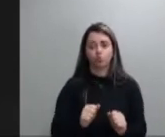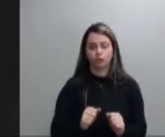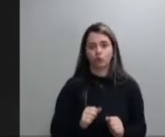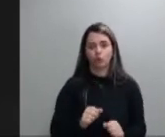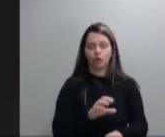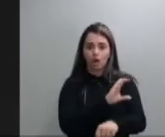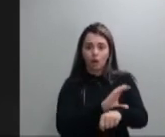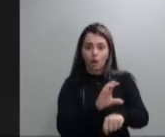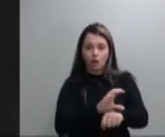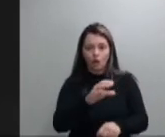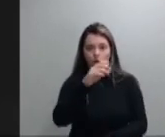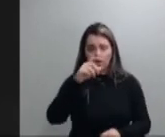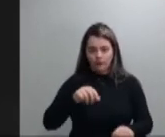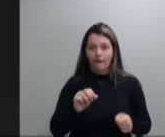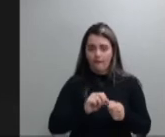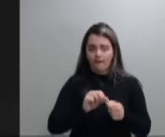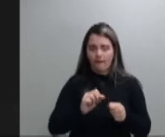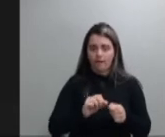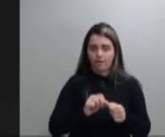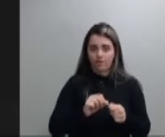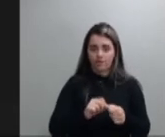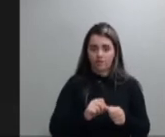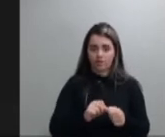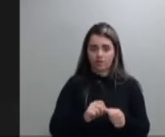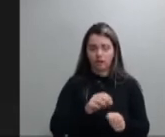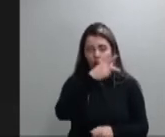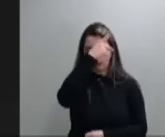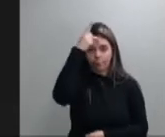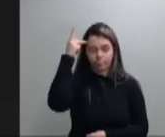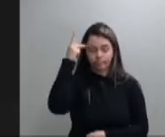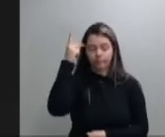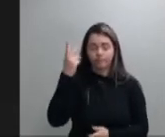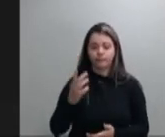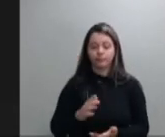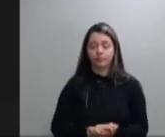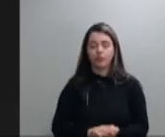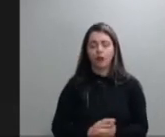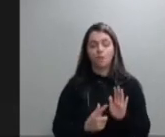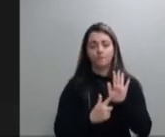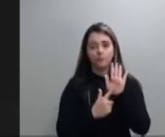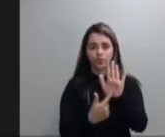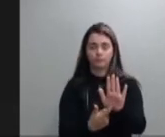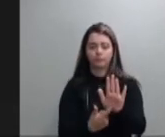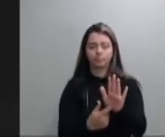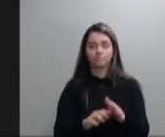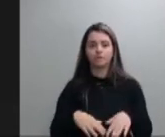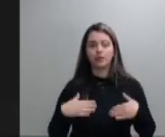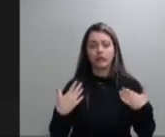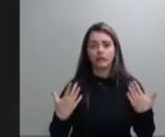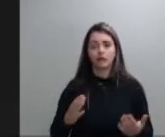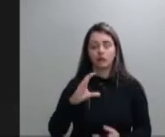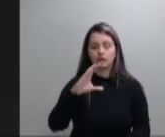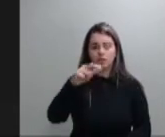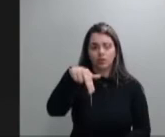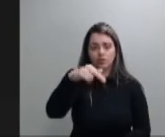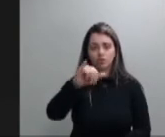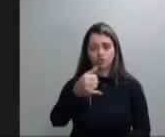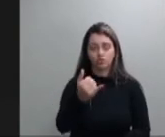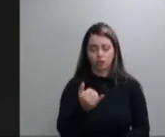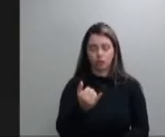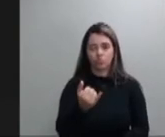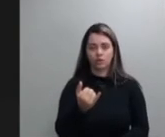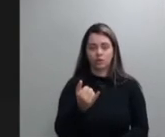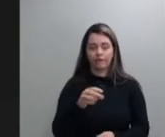os seguintes trechos como se vê no texto transcrito o CNJ no tocante a data limite de entrega dos